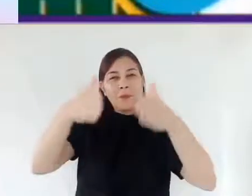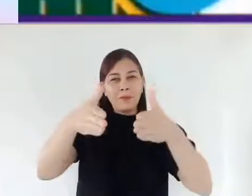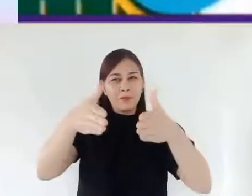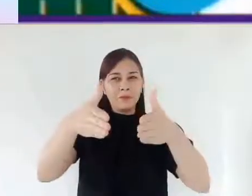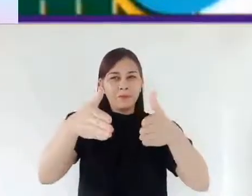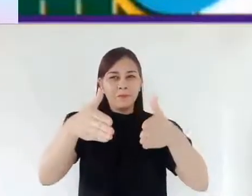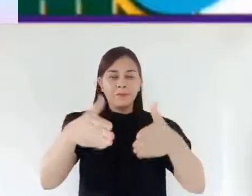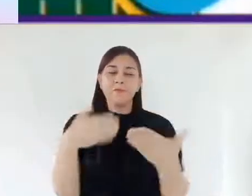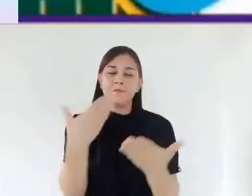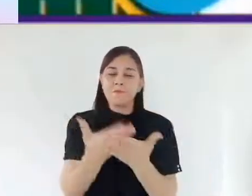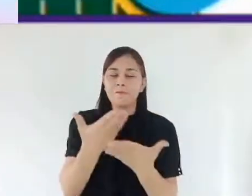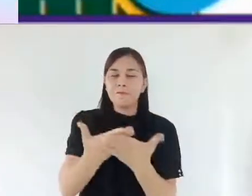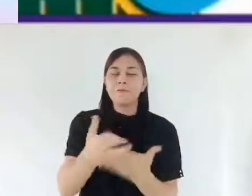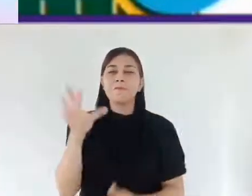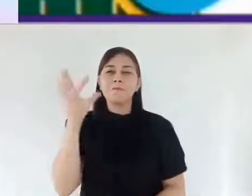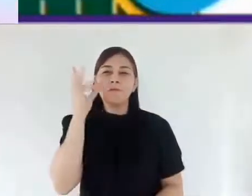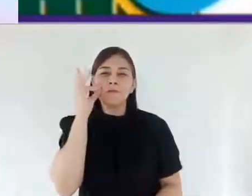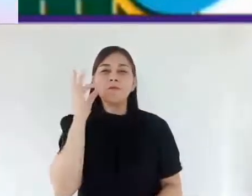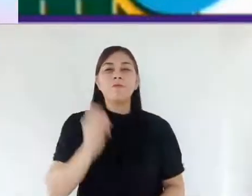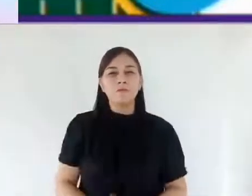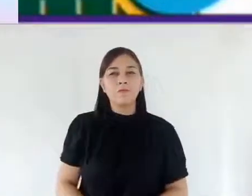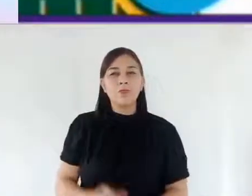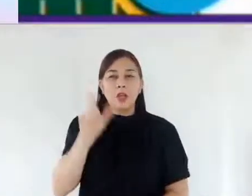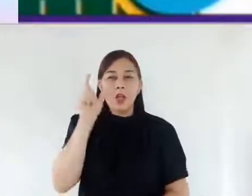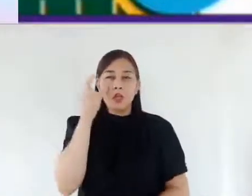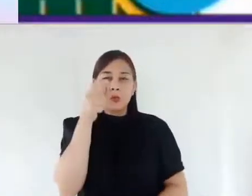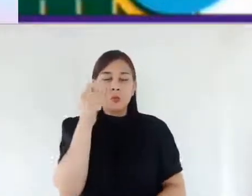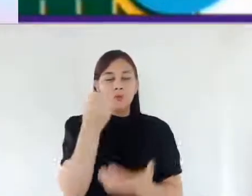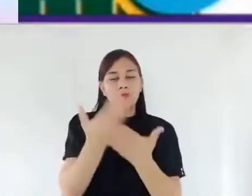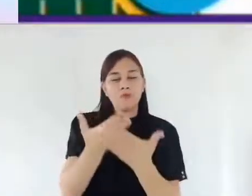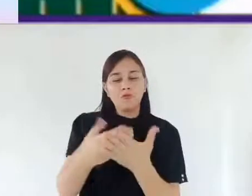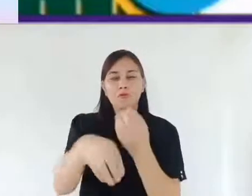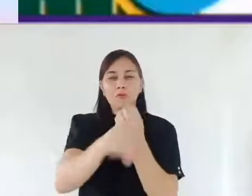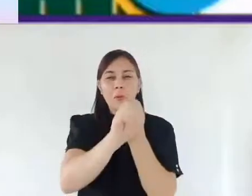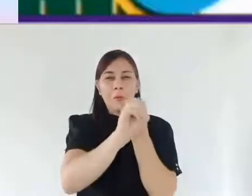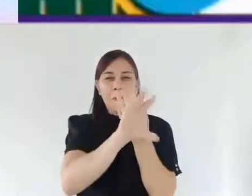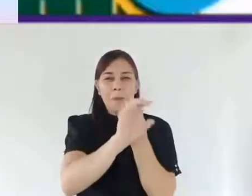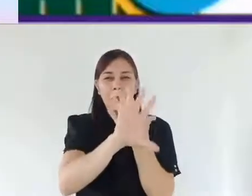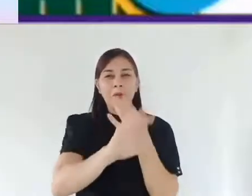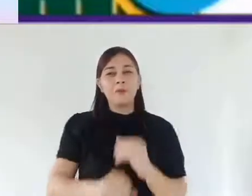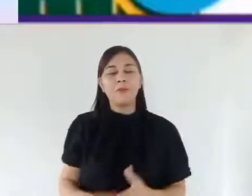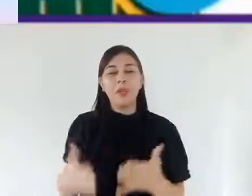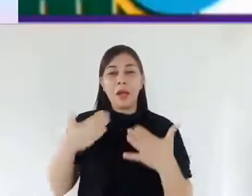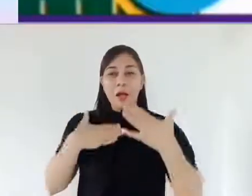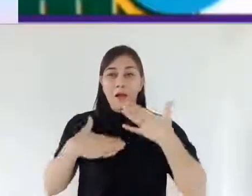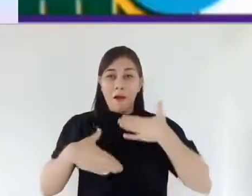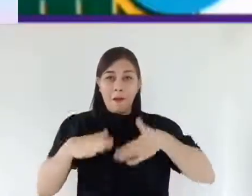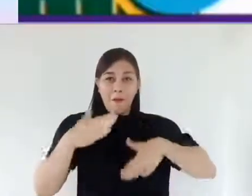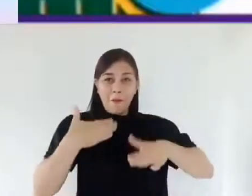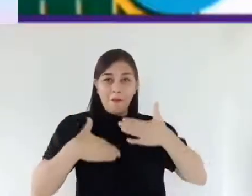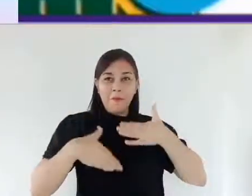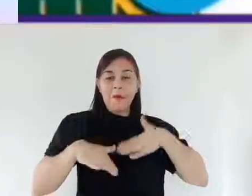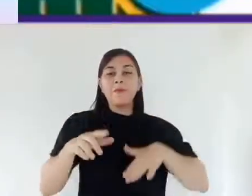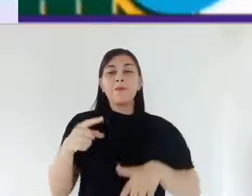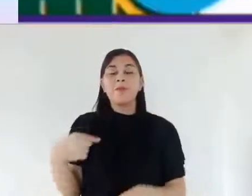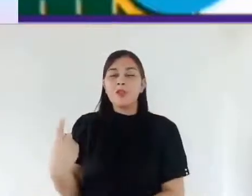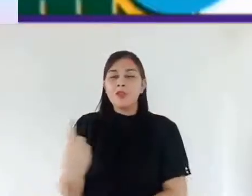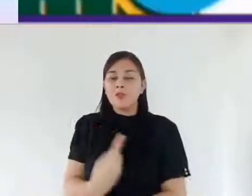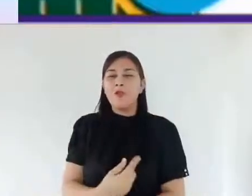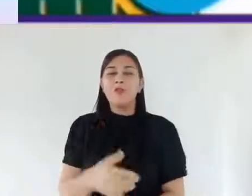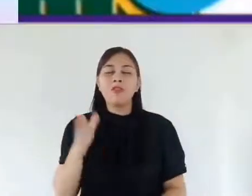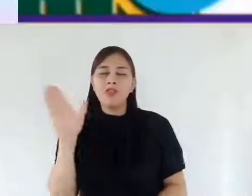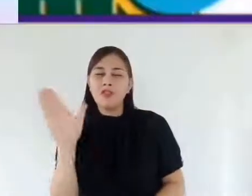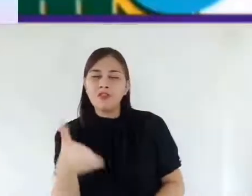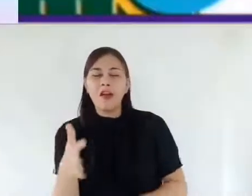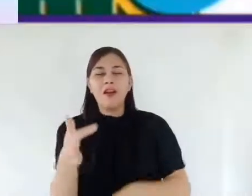participando das aulas presenciais e assistindo às aulas remotas. Calma, que daqui a pouco a gente vai